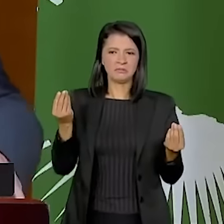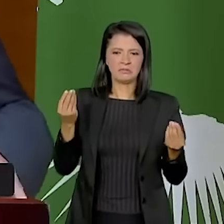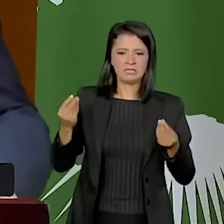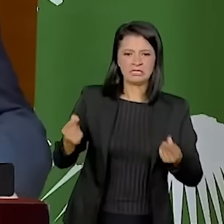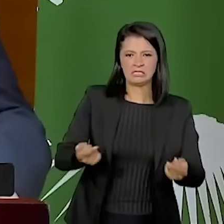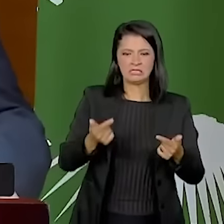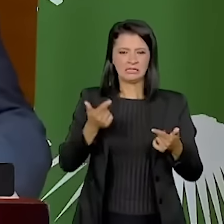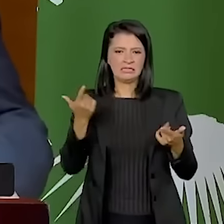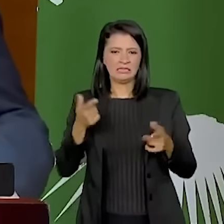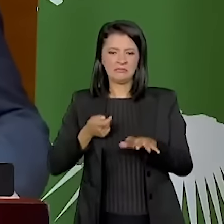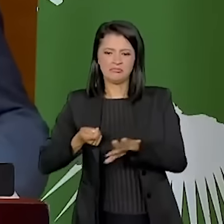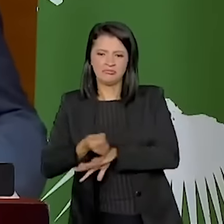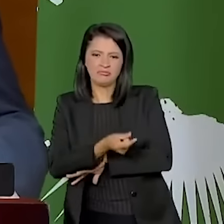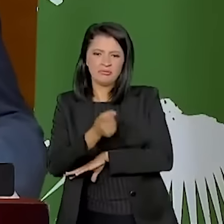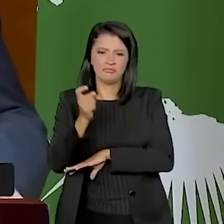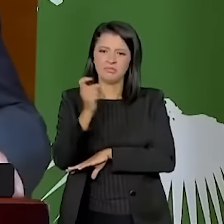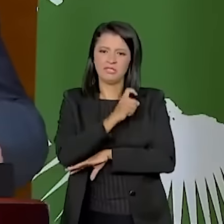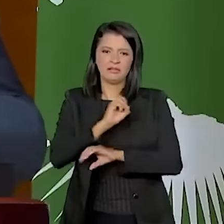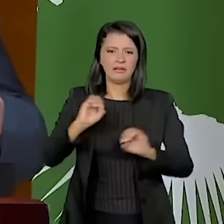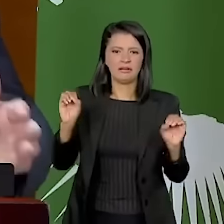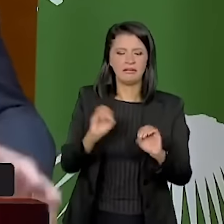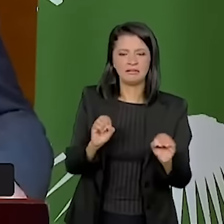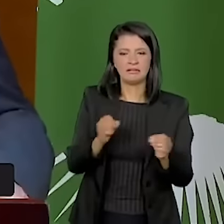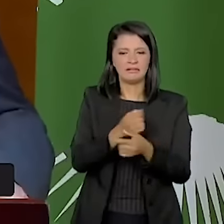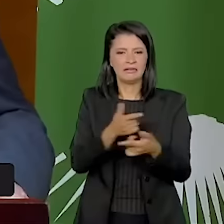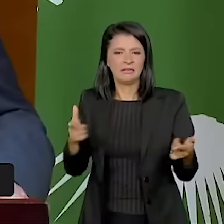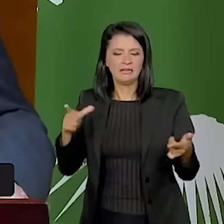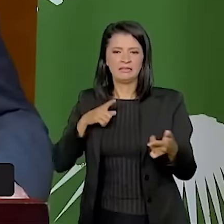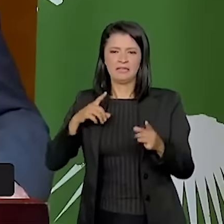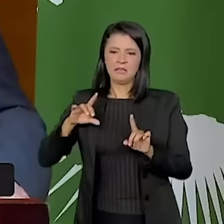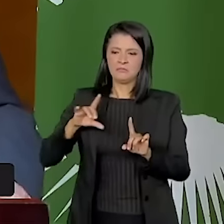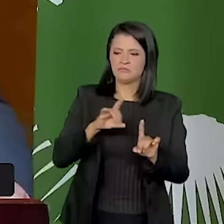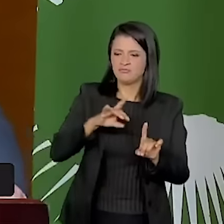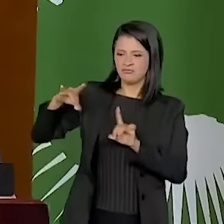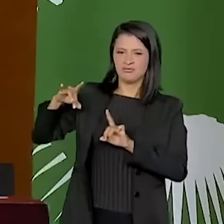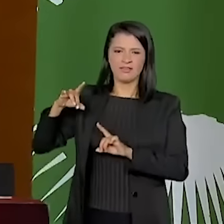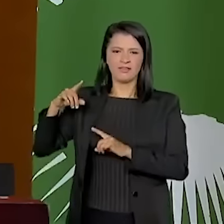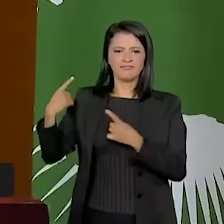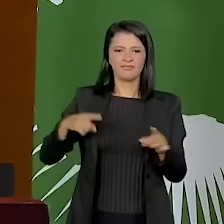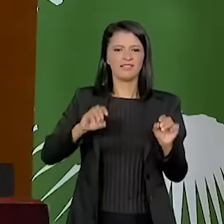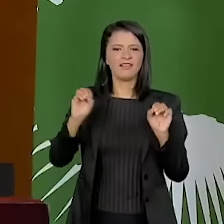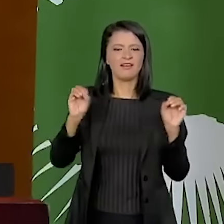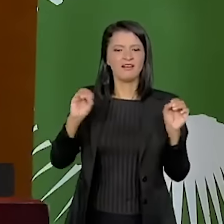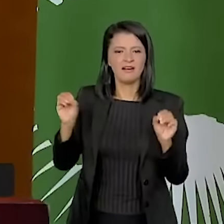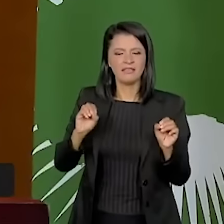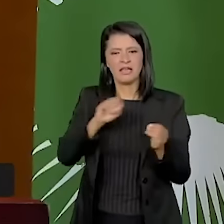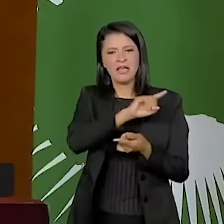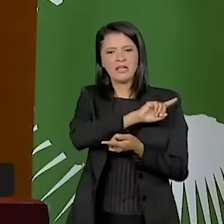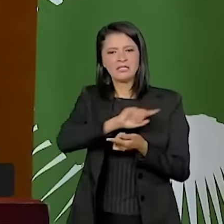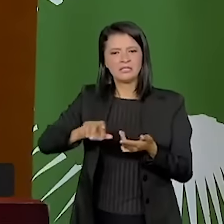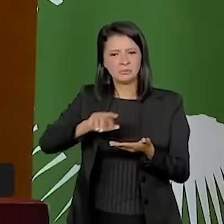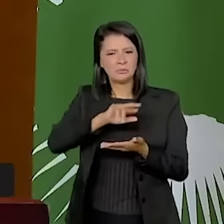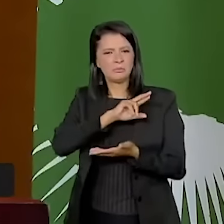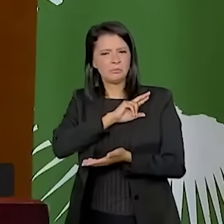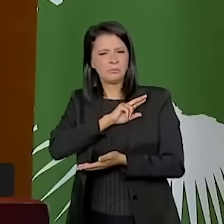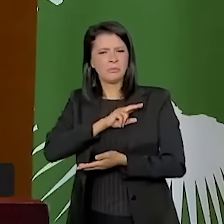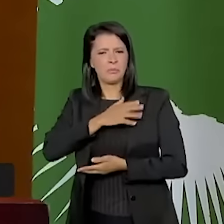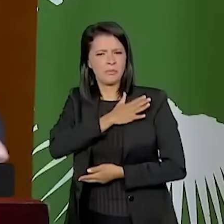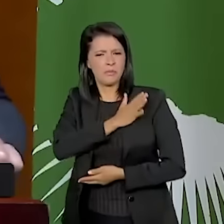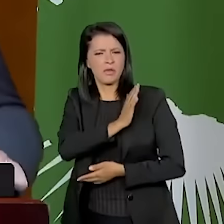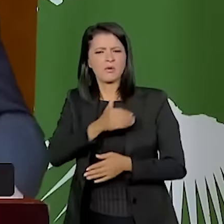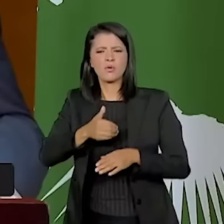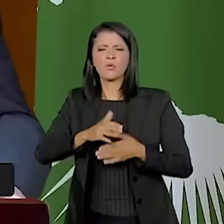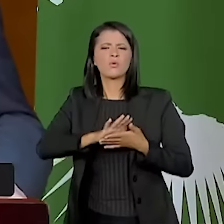sem fake news, uma sociedade sem xenofobia, uma sociedade sem nenhum tipo de preconceito, em